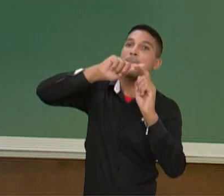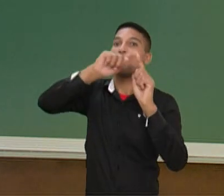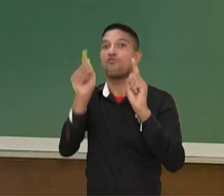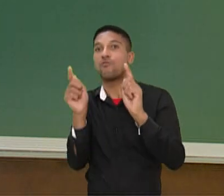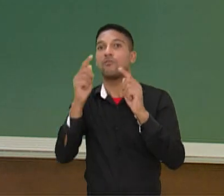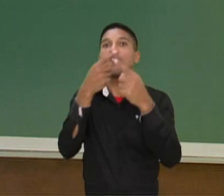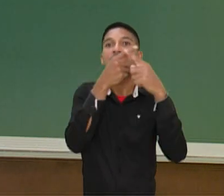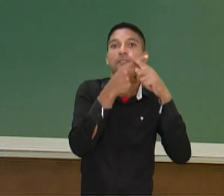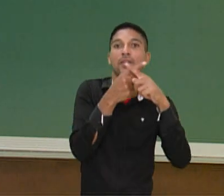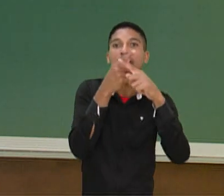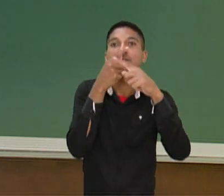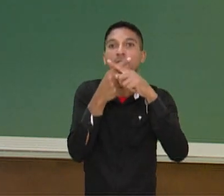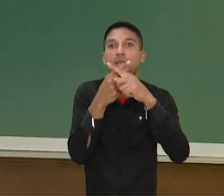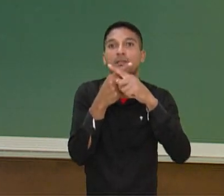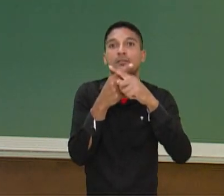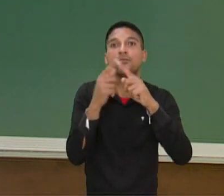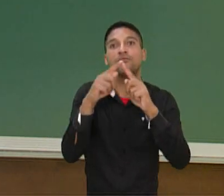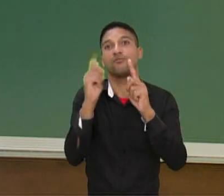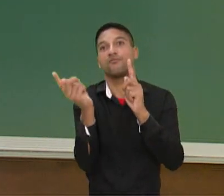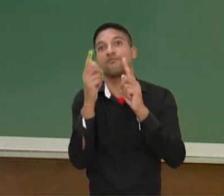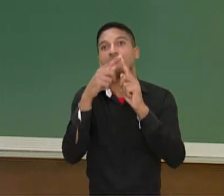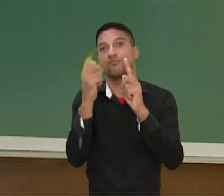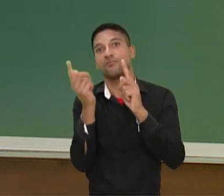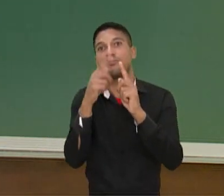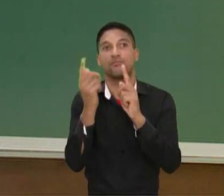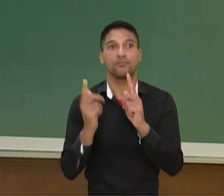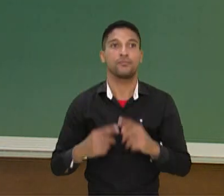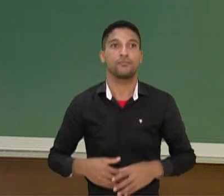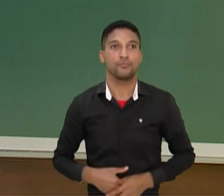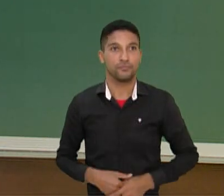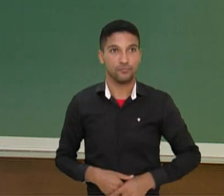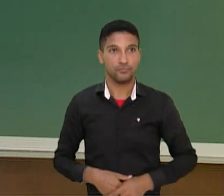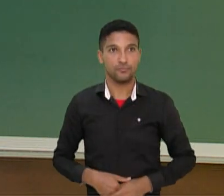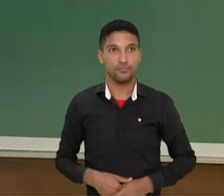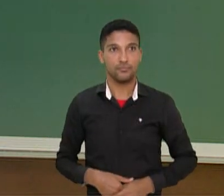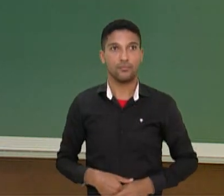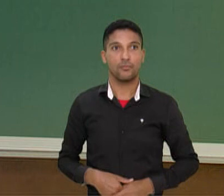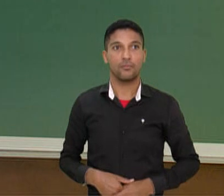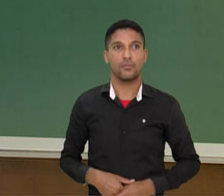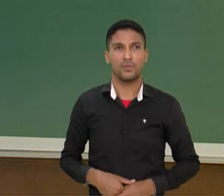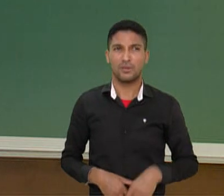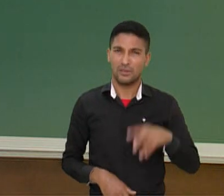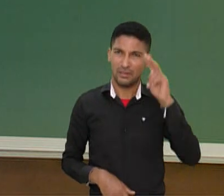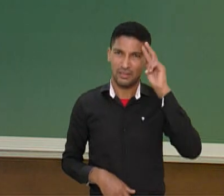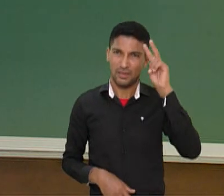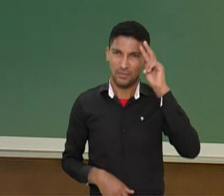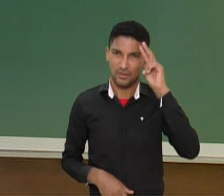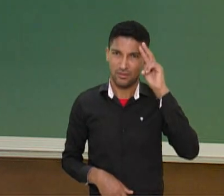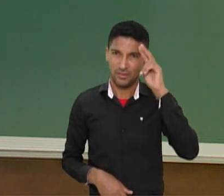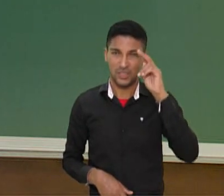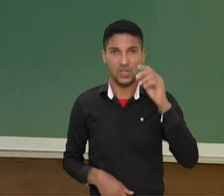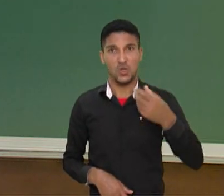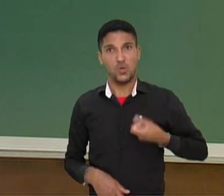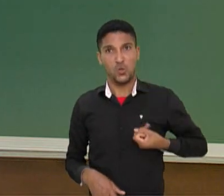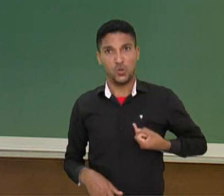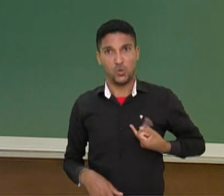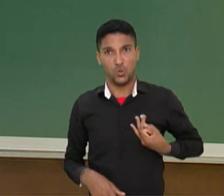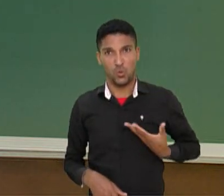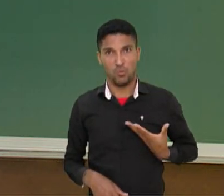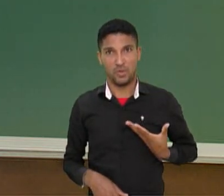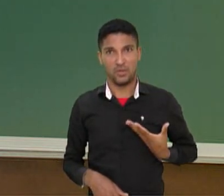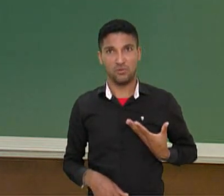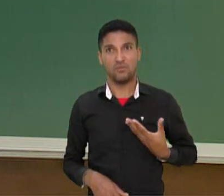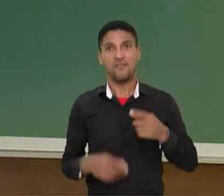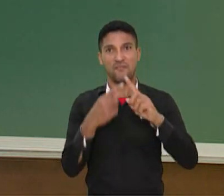180 multiplica o N. Lembra que eu falei número vezes letra, coisas esquisitas e diferentes? Só escrever